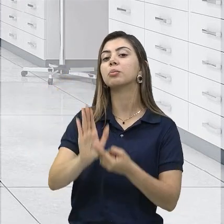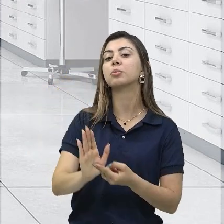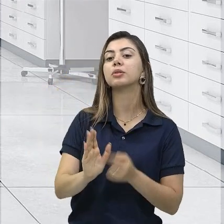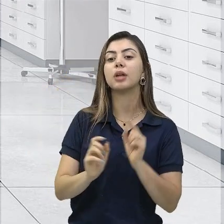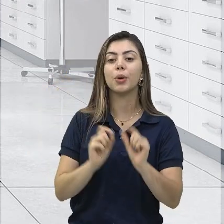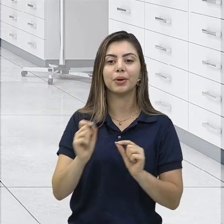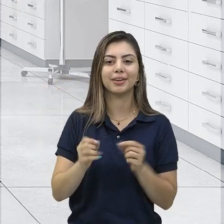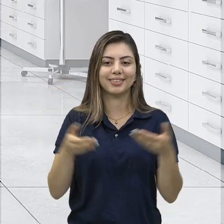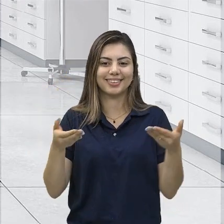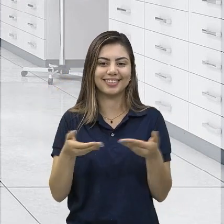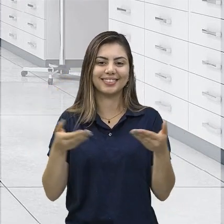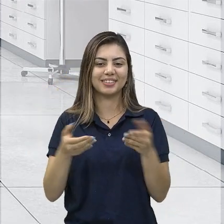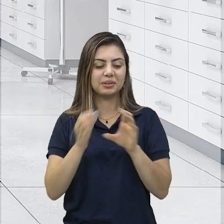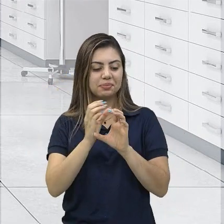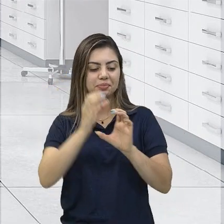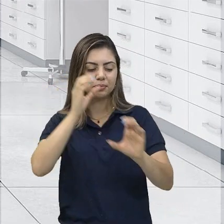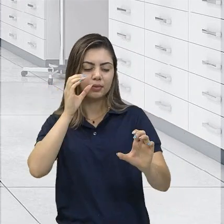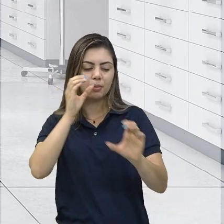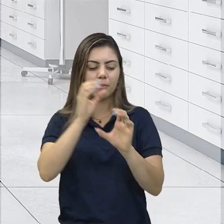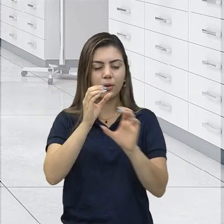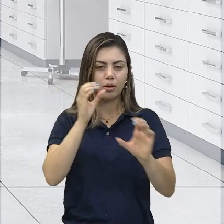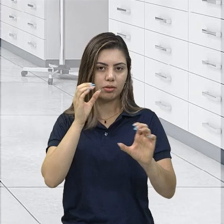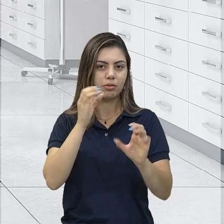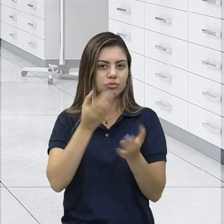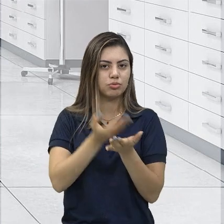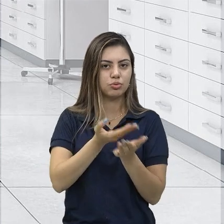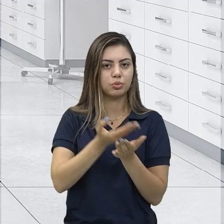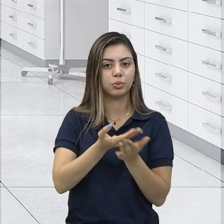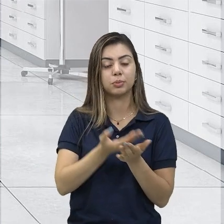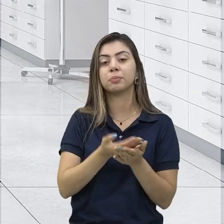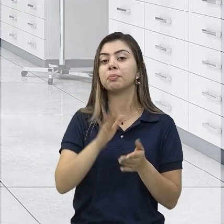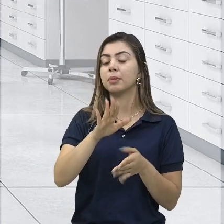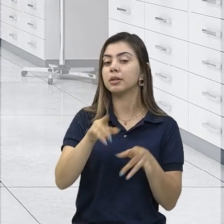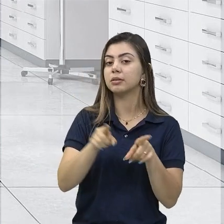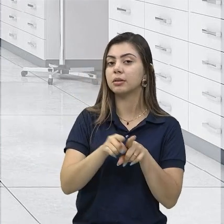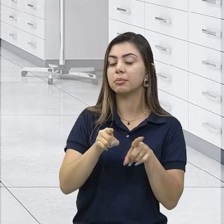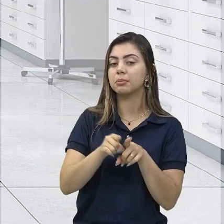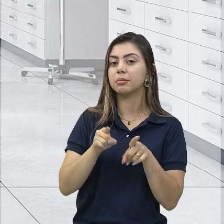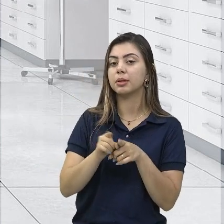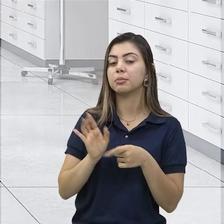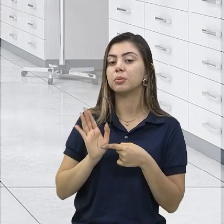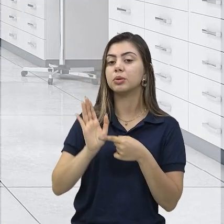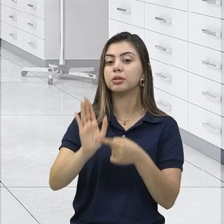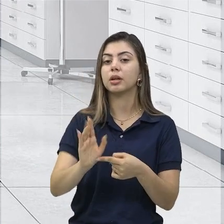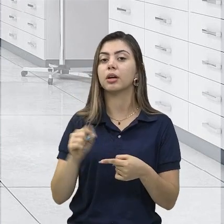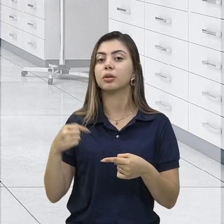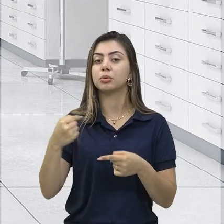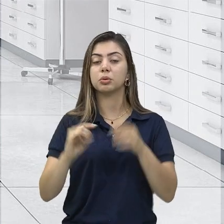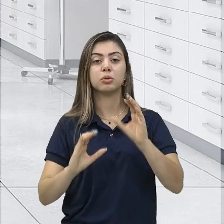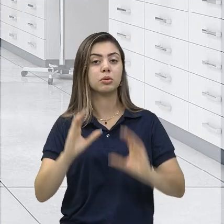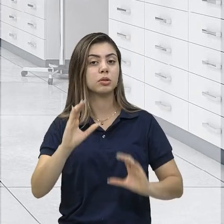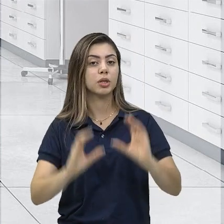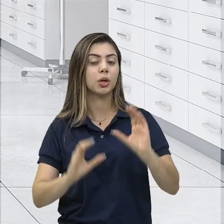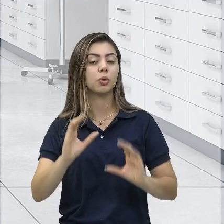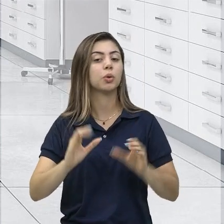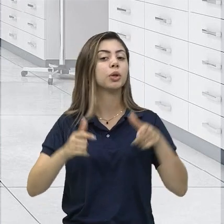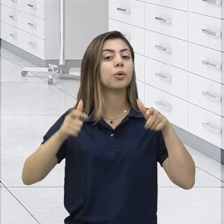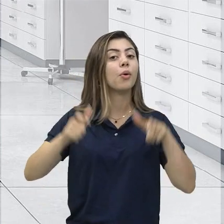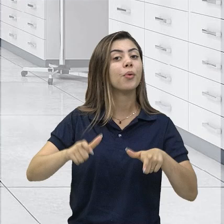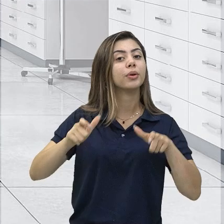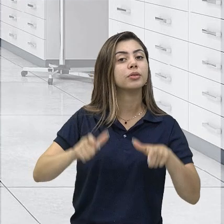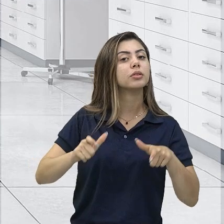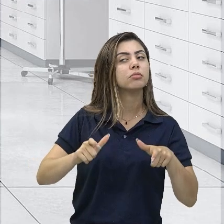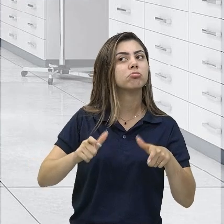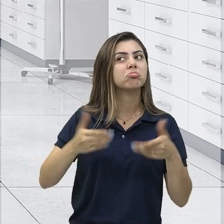nosso laboratório e para mostrar também que os nossos circuitos estão aonde?